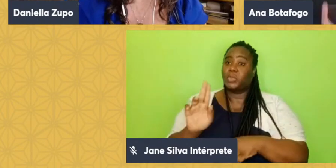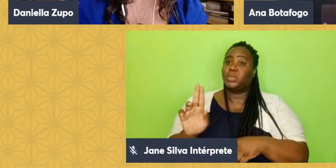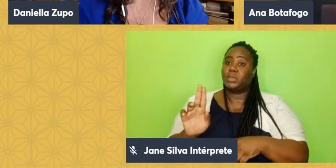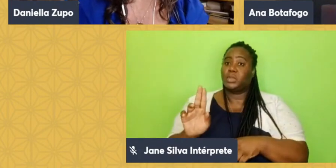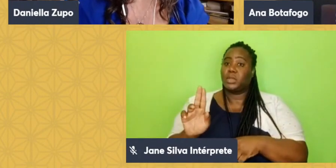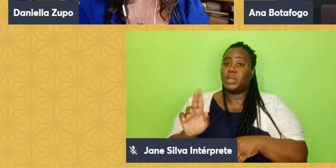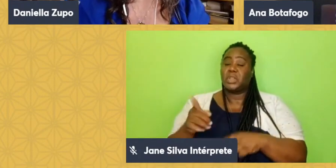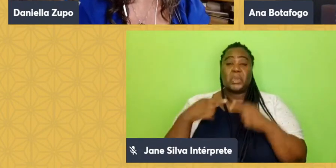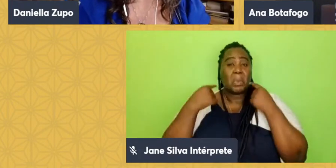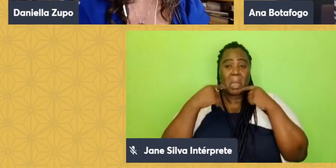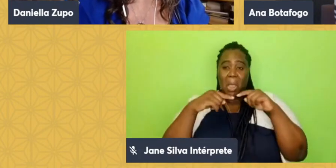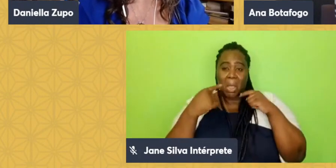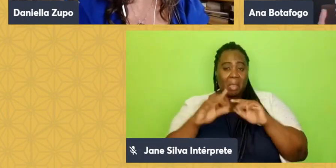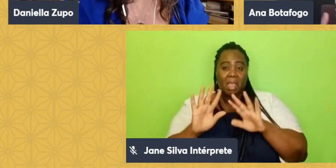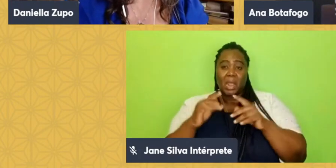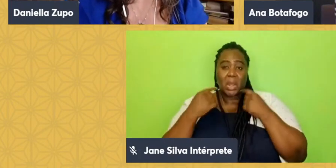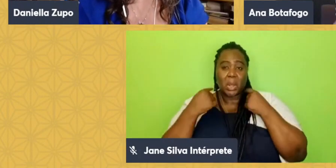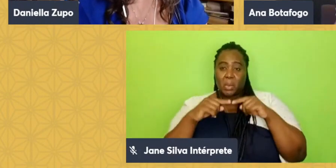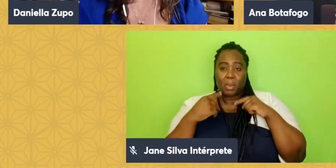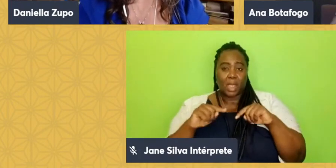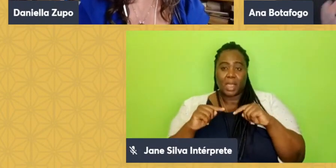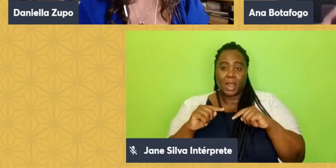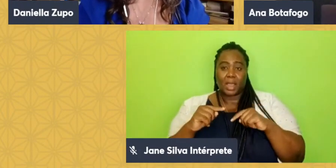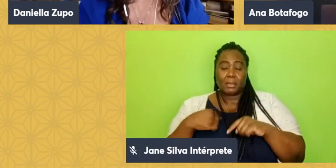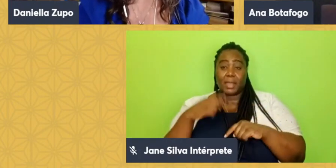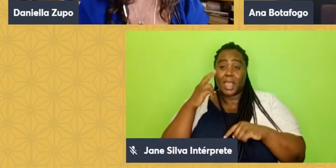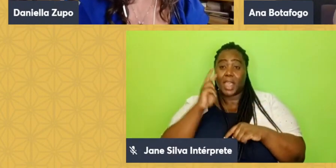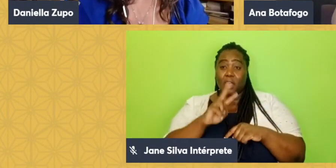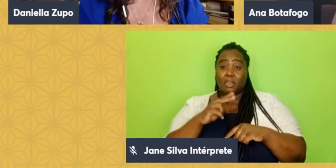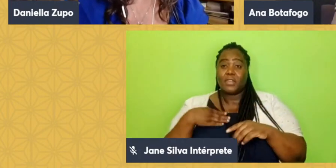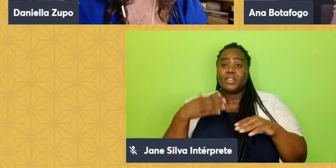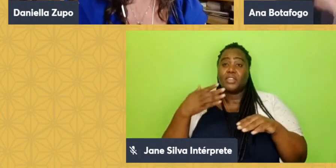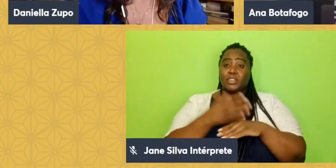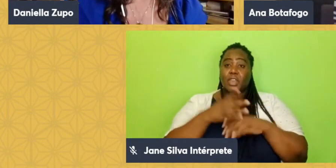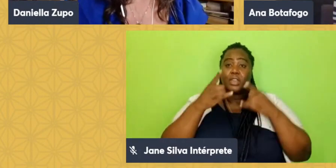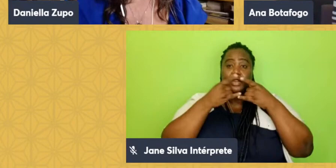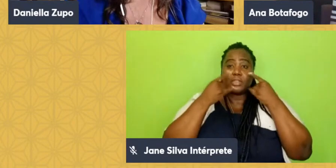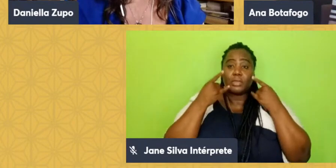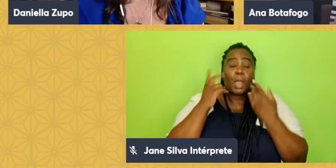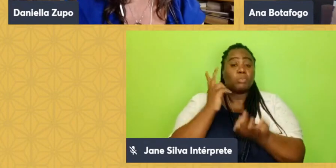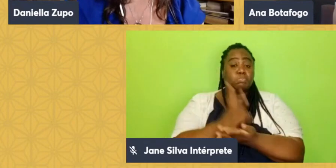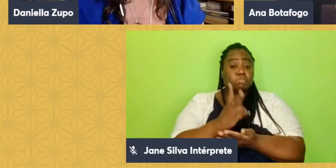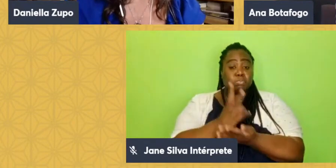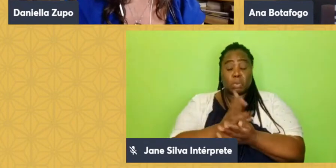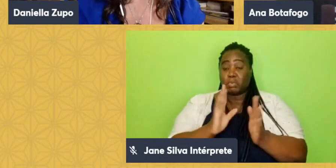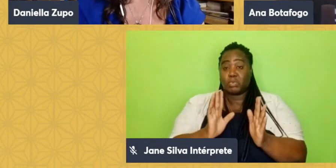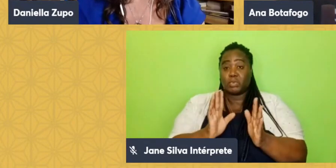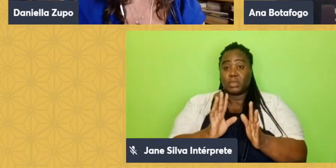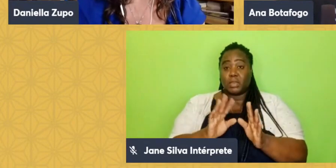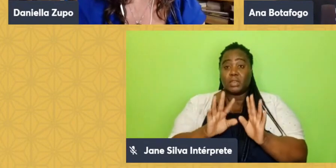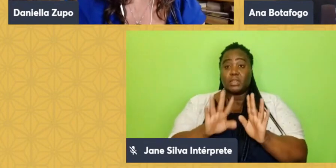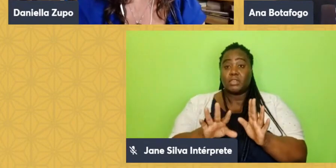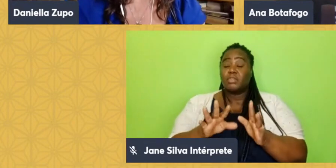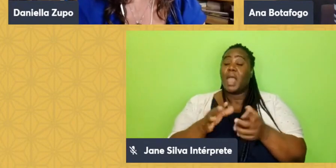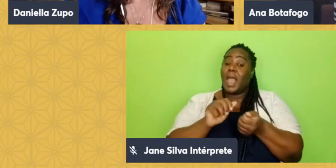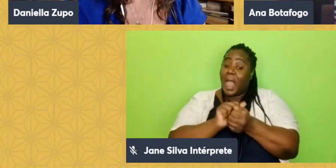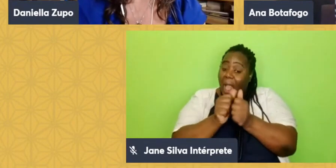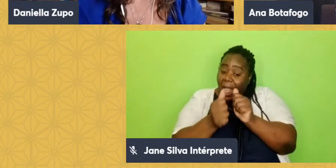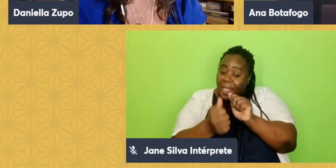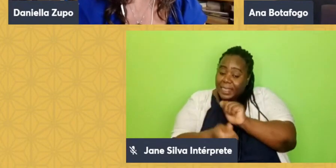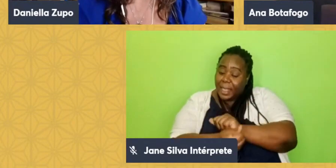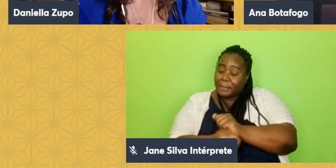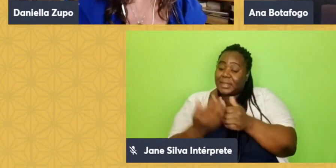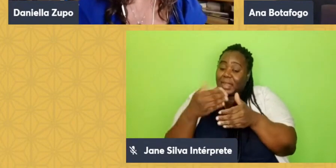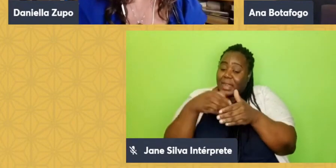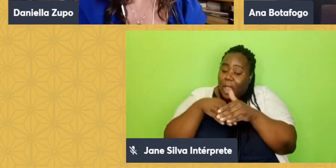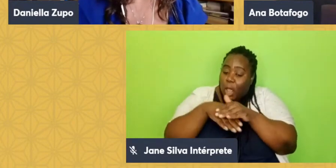não reclamam pelo e eu vejo que ela chegam tão de mas que ficam bonitinho já incorporaram eu